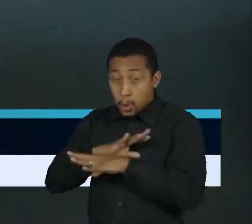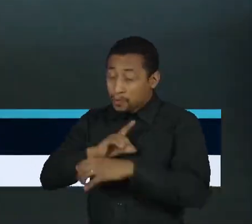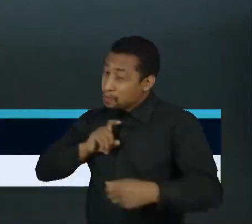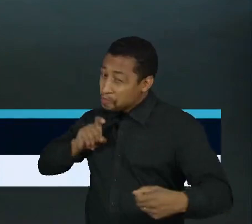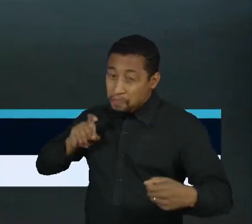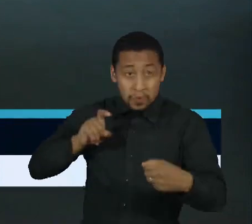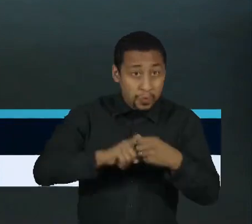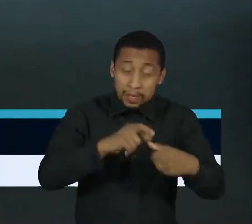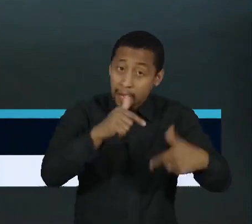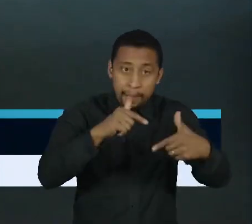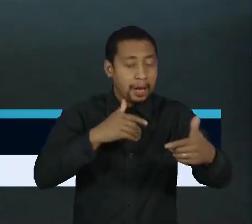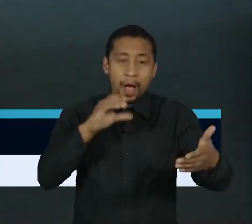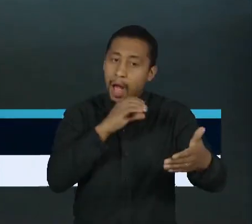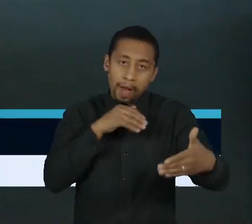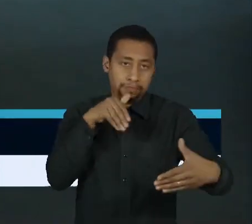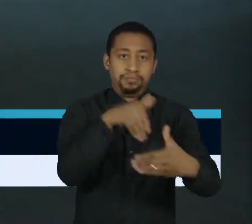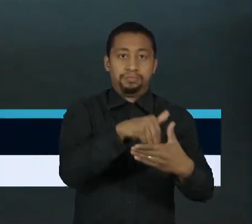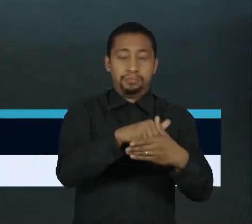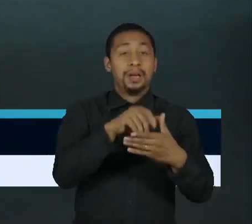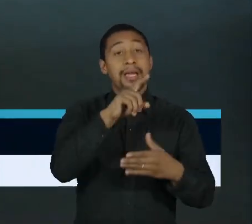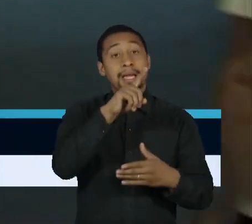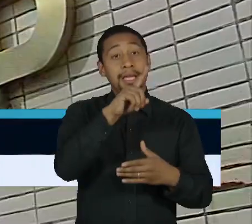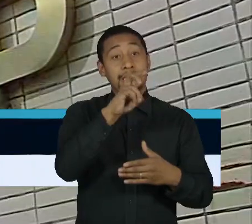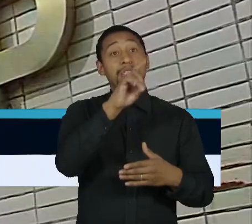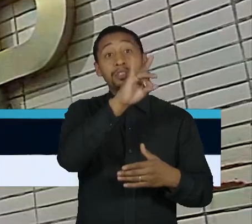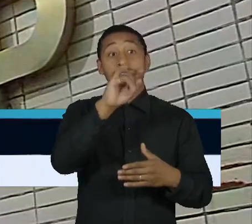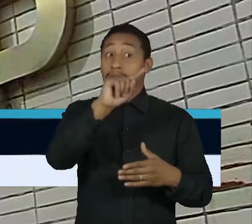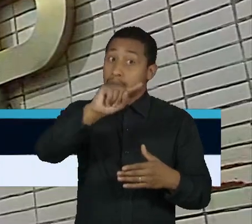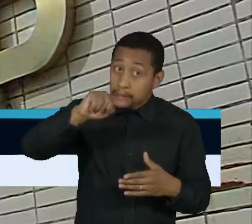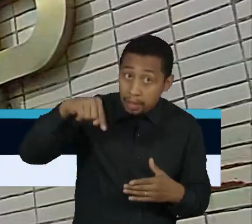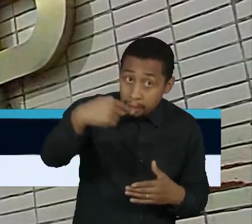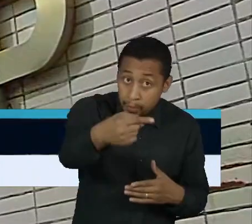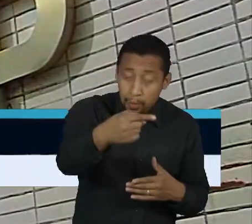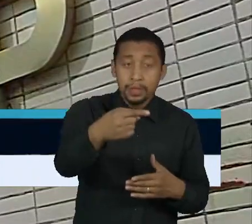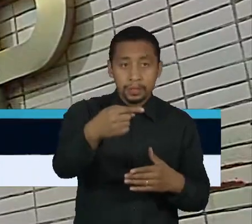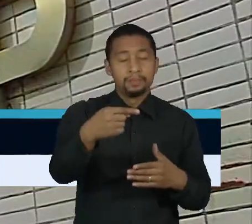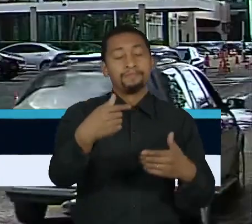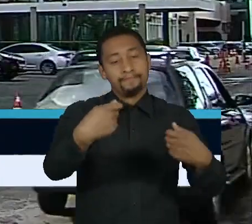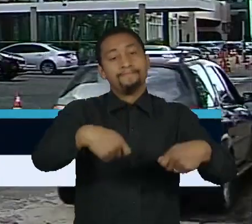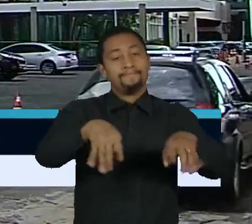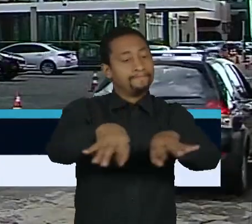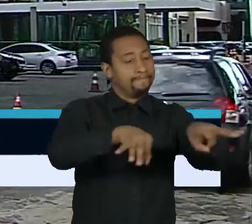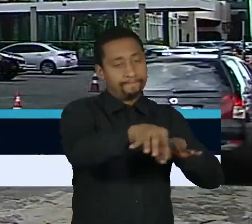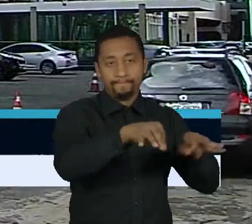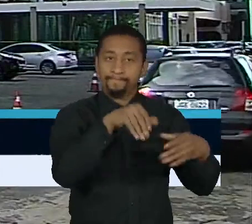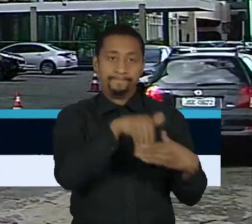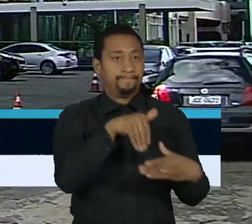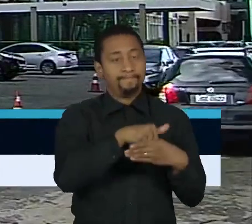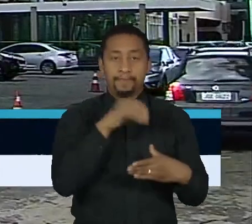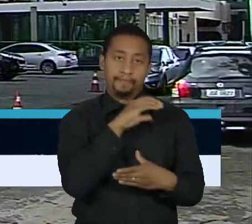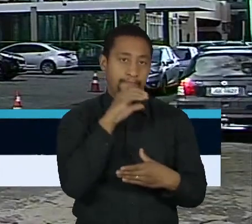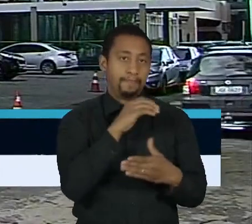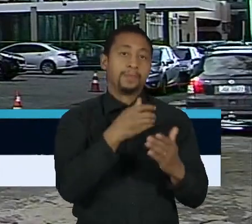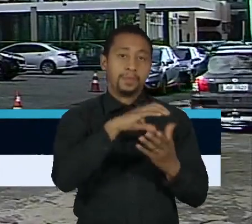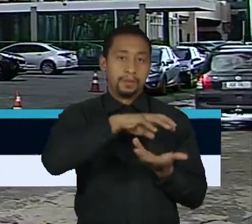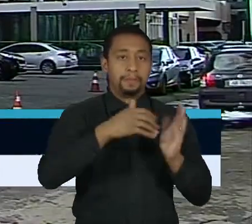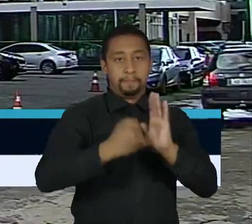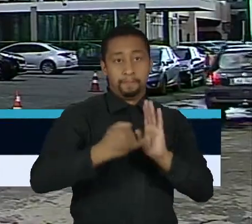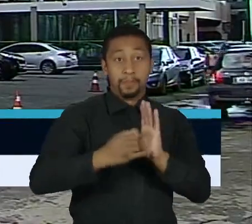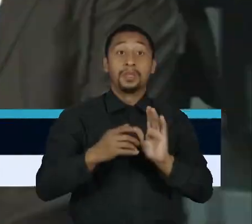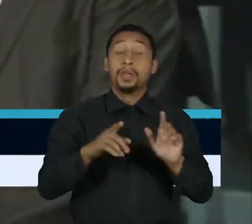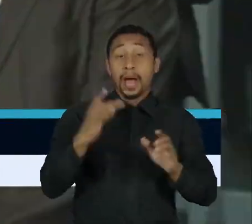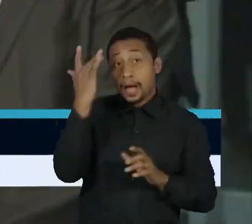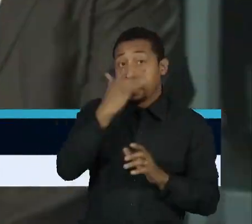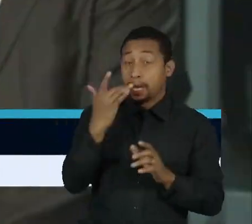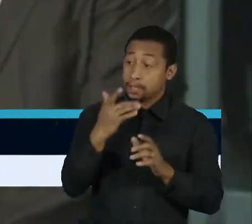trabalho, os senadores iniciem as discussões sobre o texto. Haddad também prometeu que a Fazenda irá fornecer todos os dados que os parlamentares